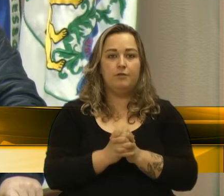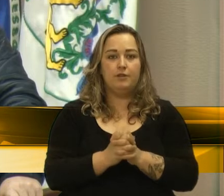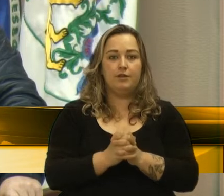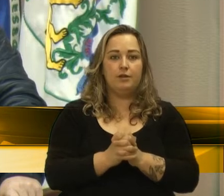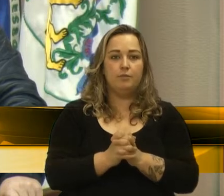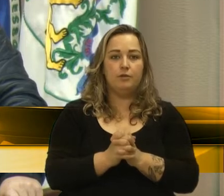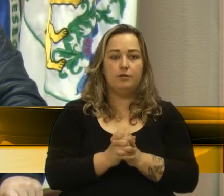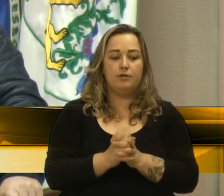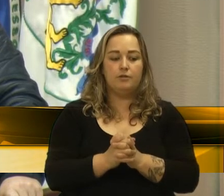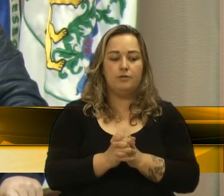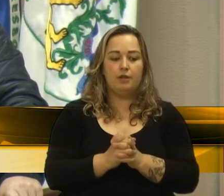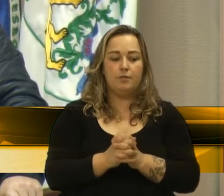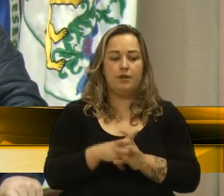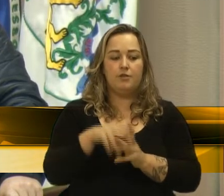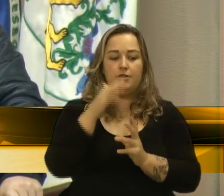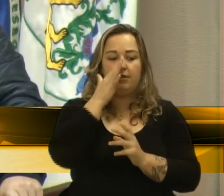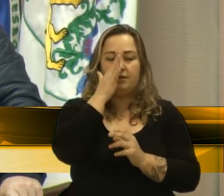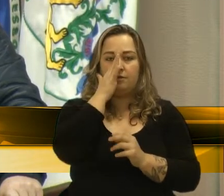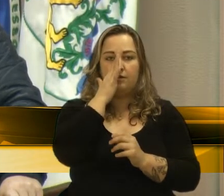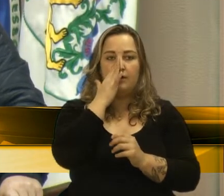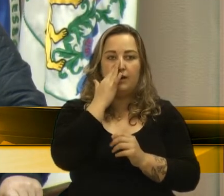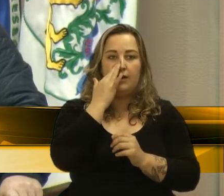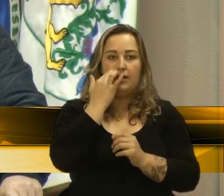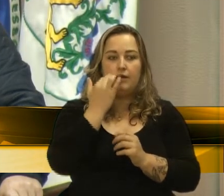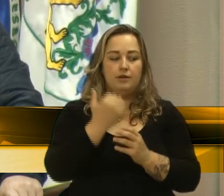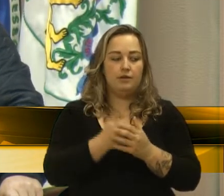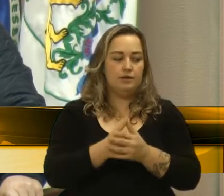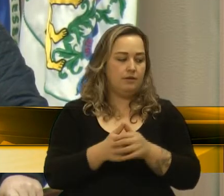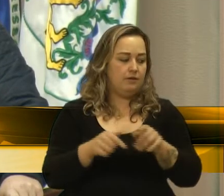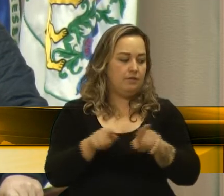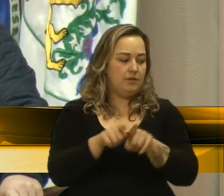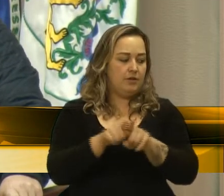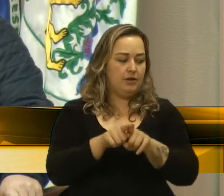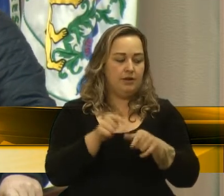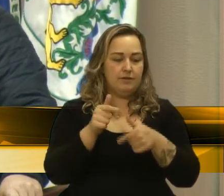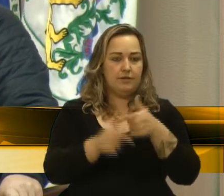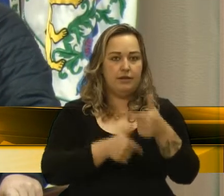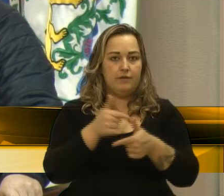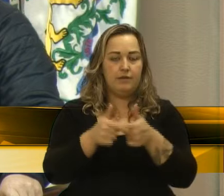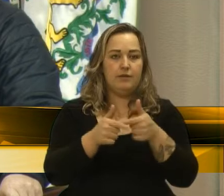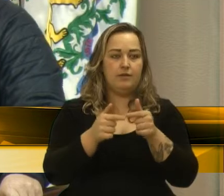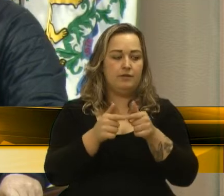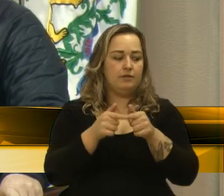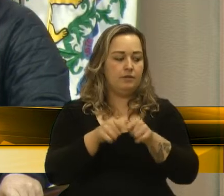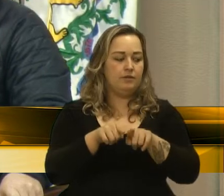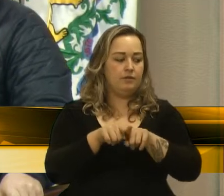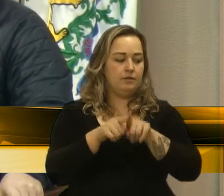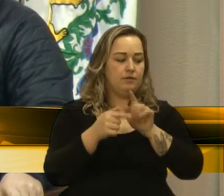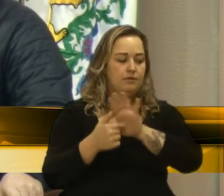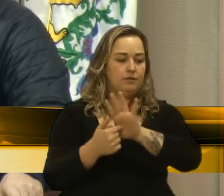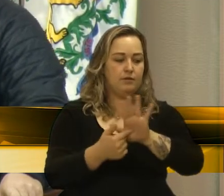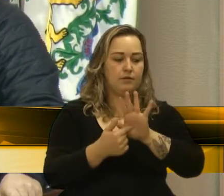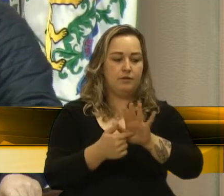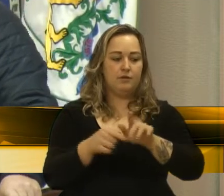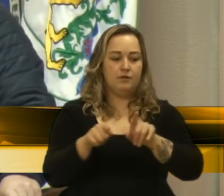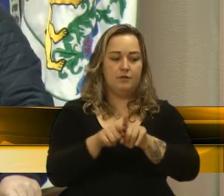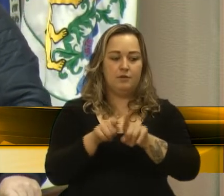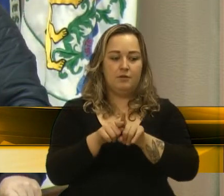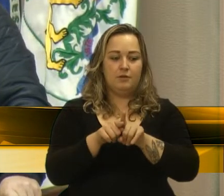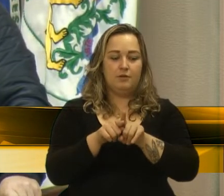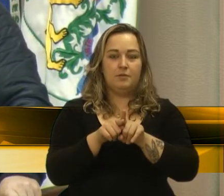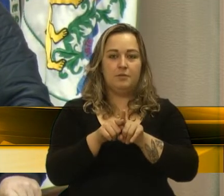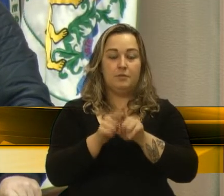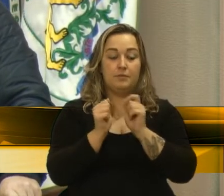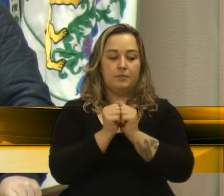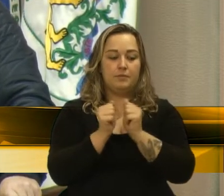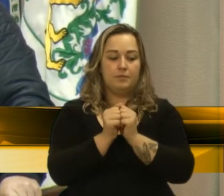fez uma pergunta para a palestrante. Ela perguntou como é que poderia atrair, né, a comunidade a participar e a ajudar no desenvolvimento do turismo de Caxias.